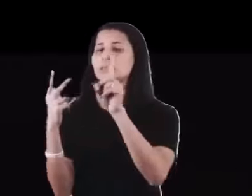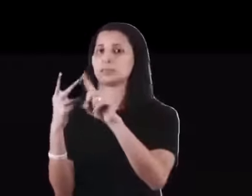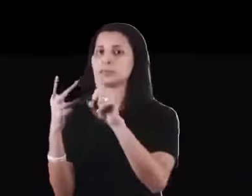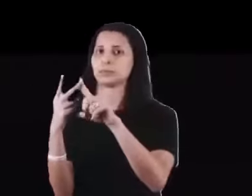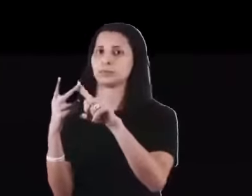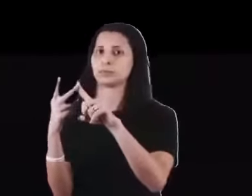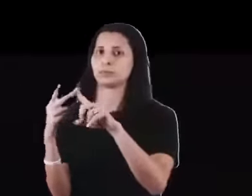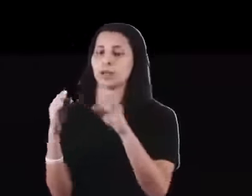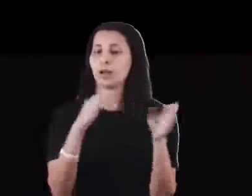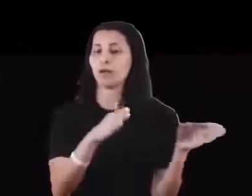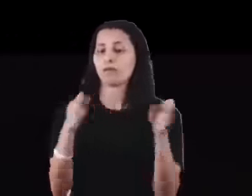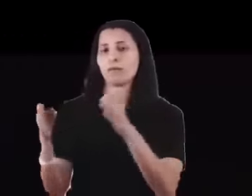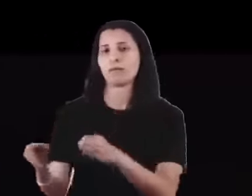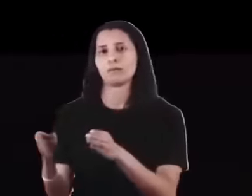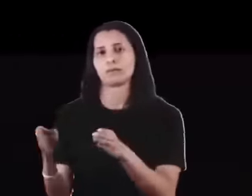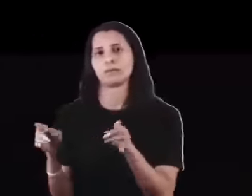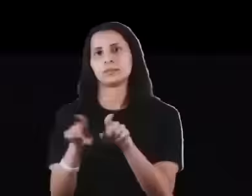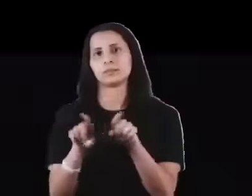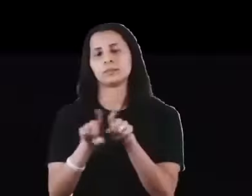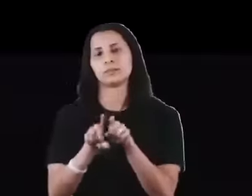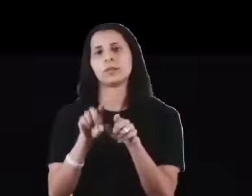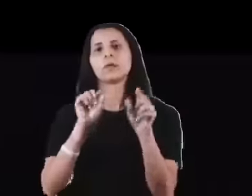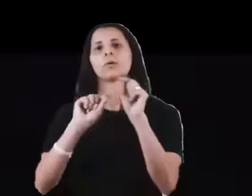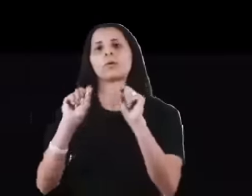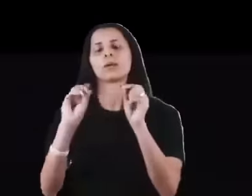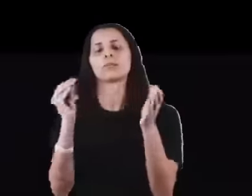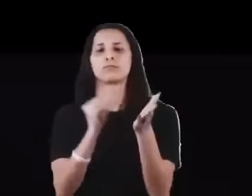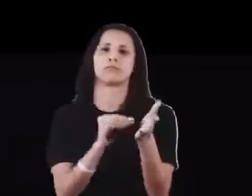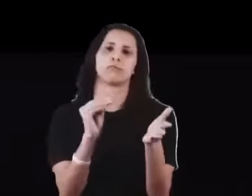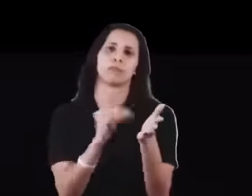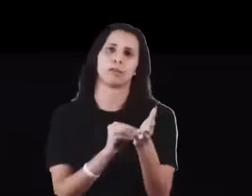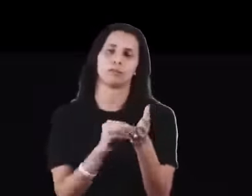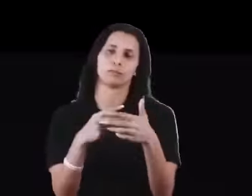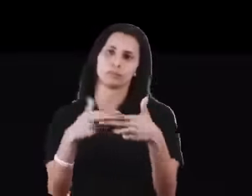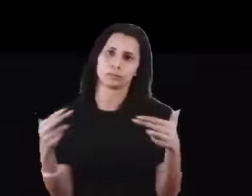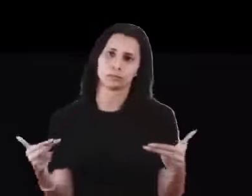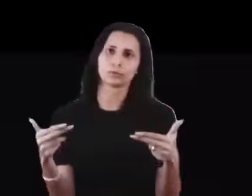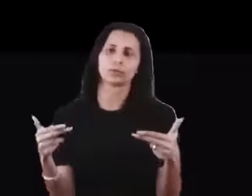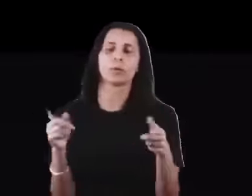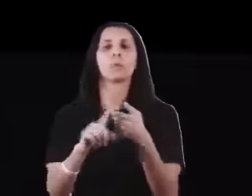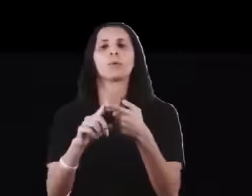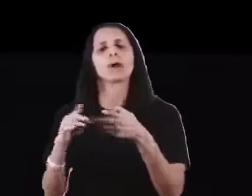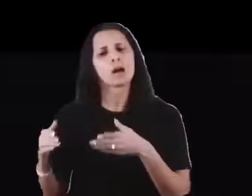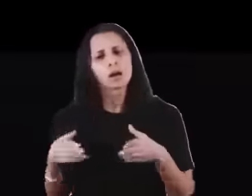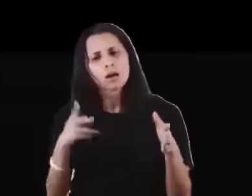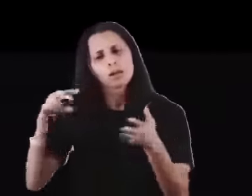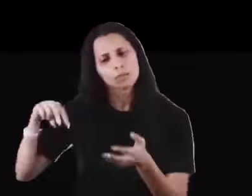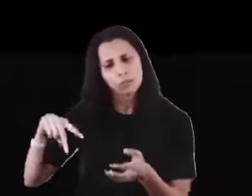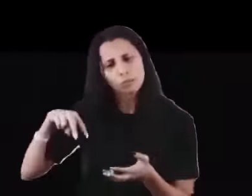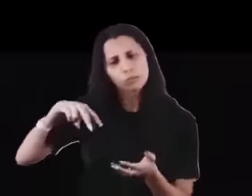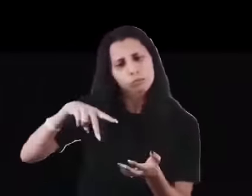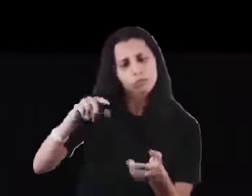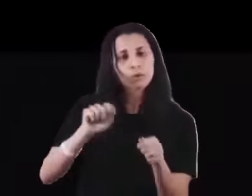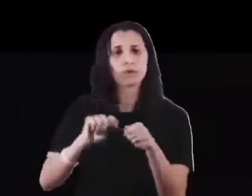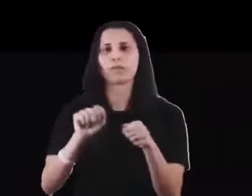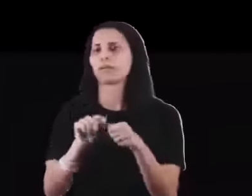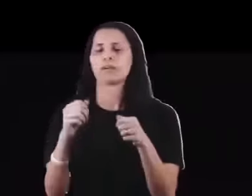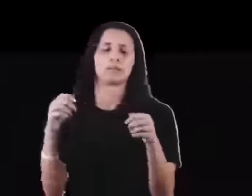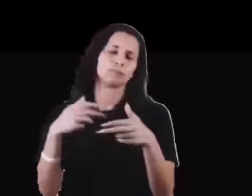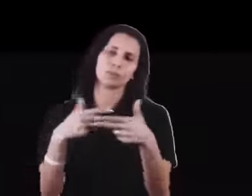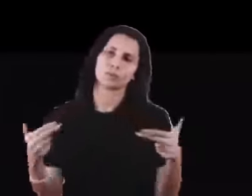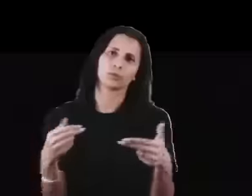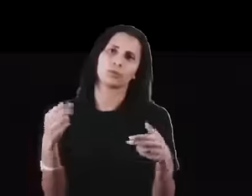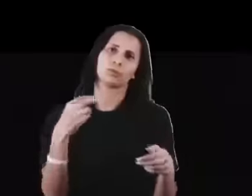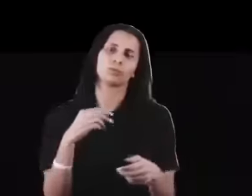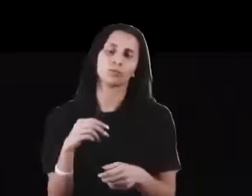traída passa escassez porque ela andou a dor ela fez o que ela podia mas na hora que ela mais precisava